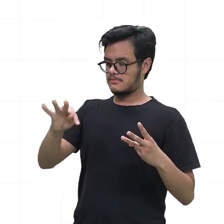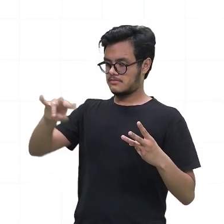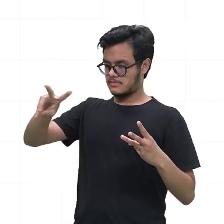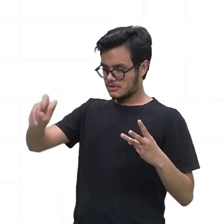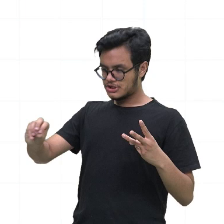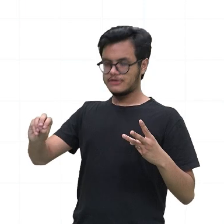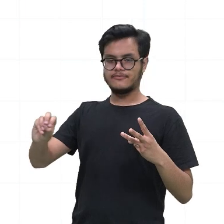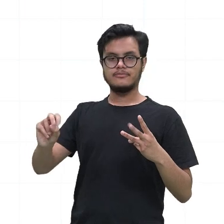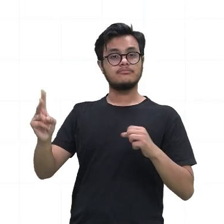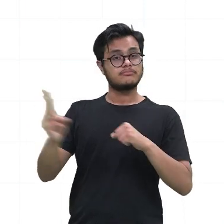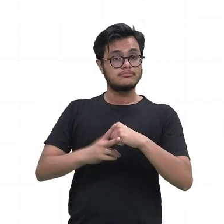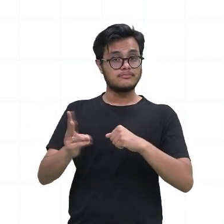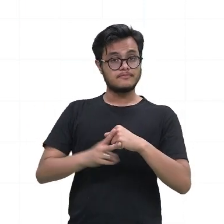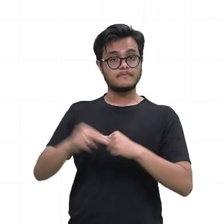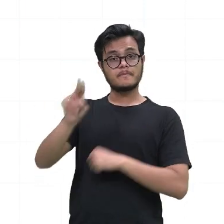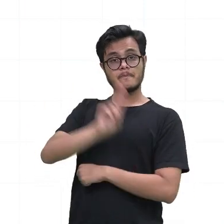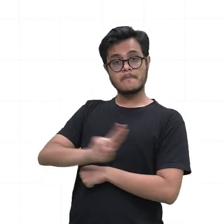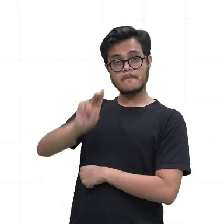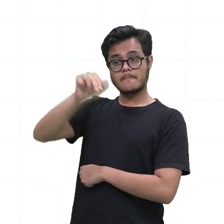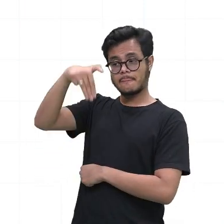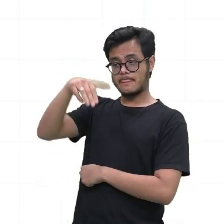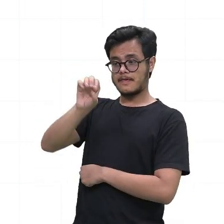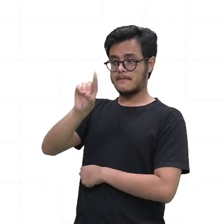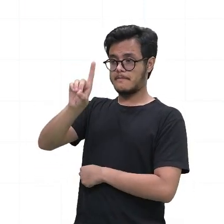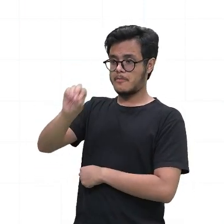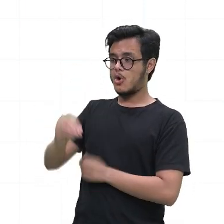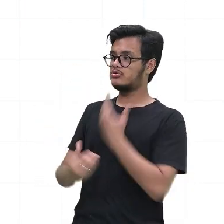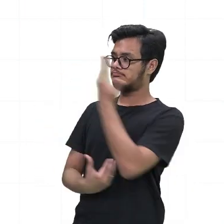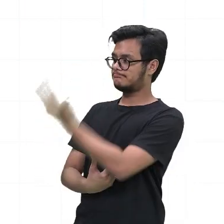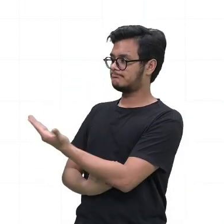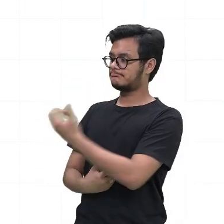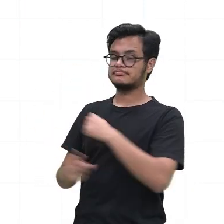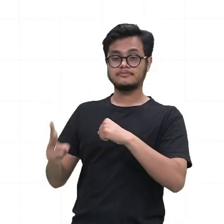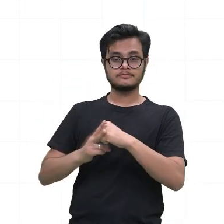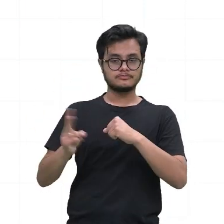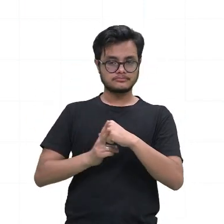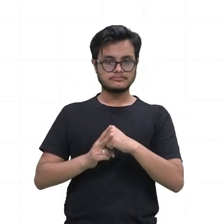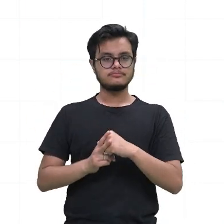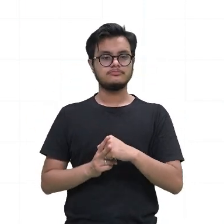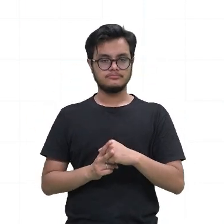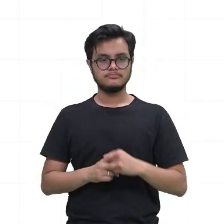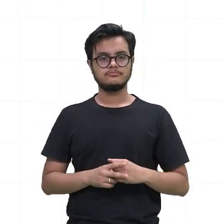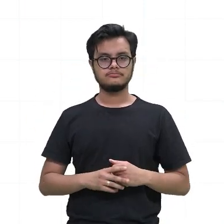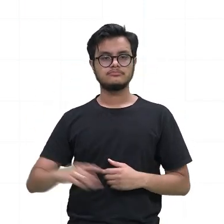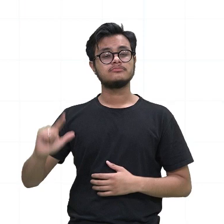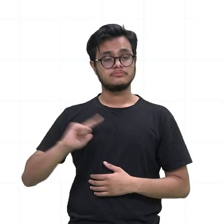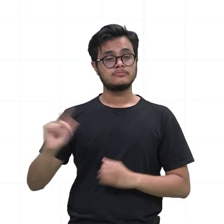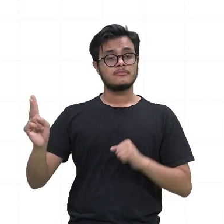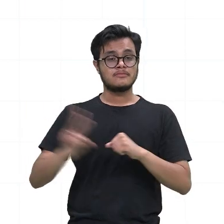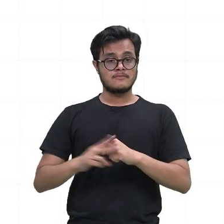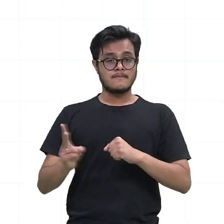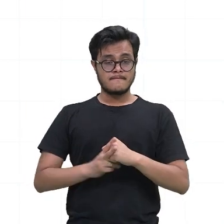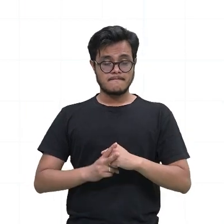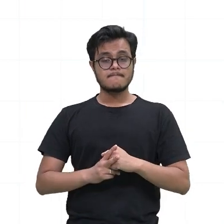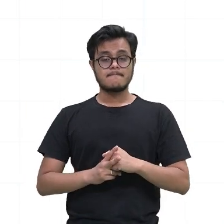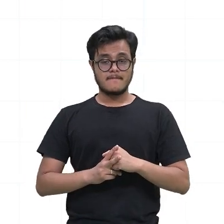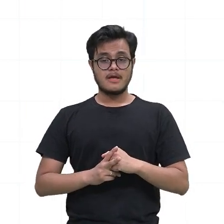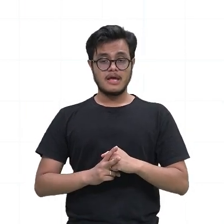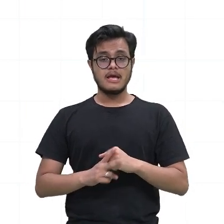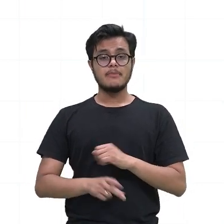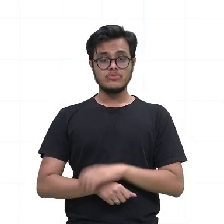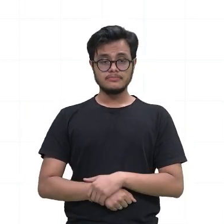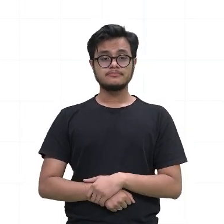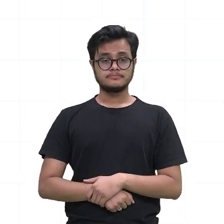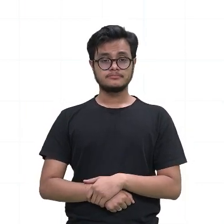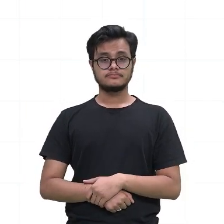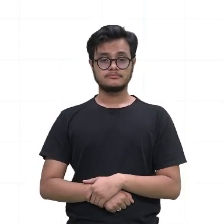só. Temos aqui o tempo verbal, também o modo verbal, o tempo verbal,